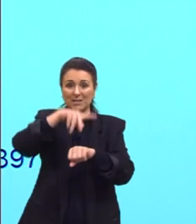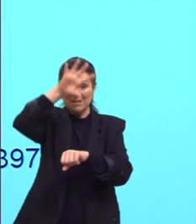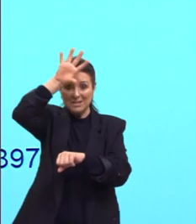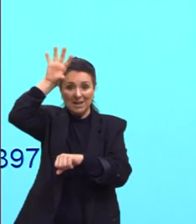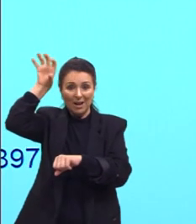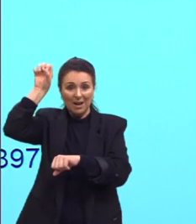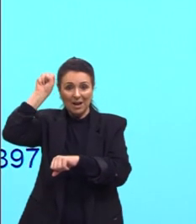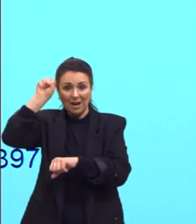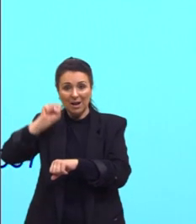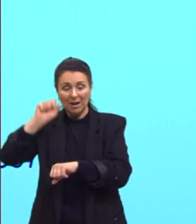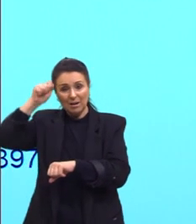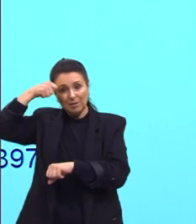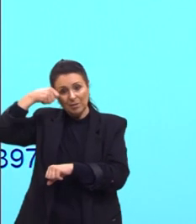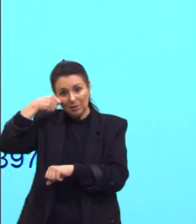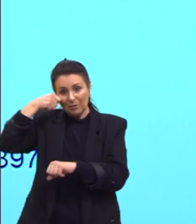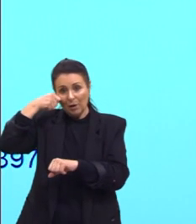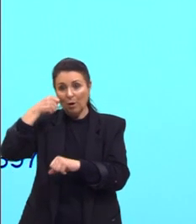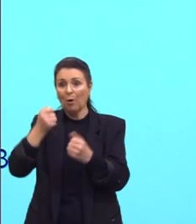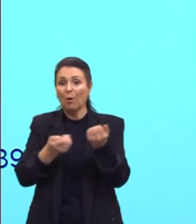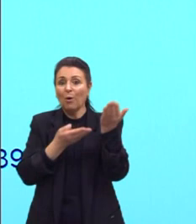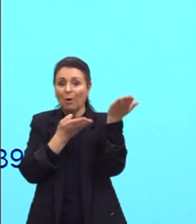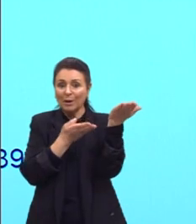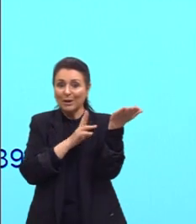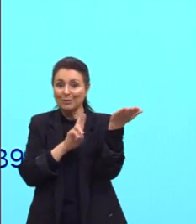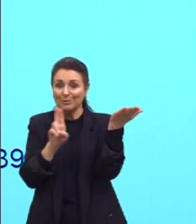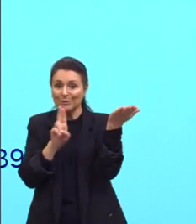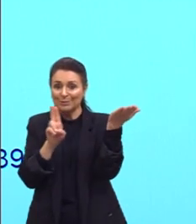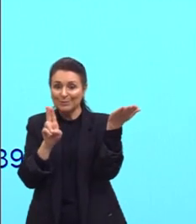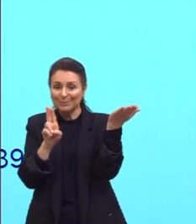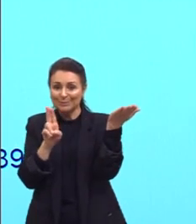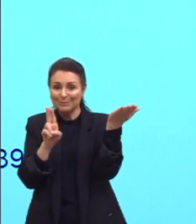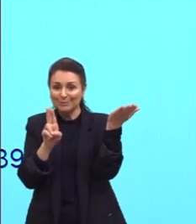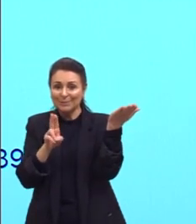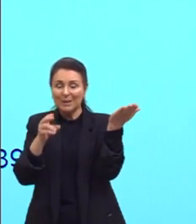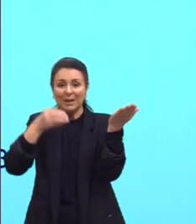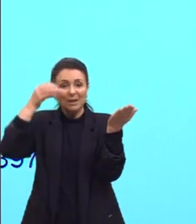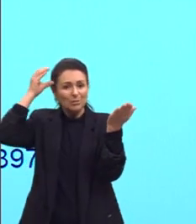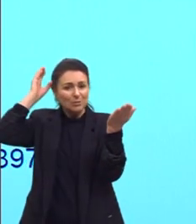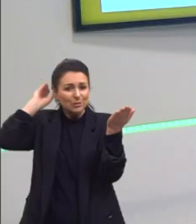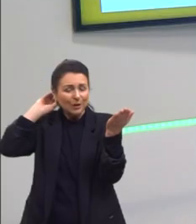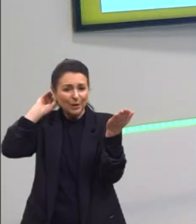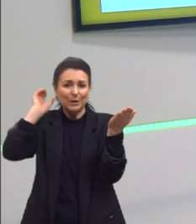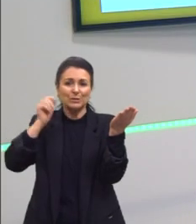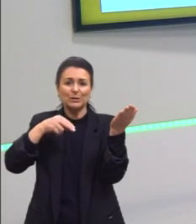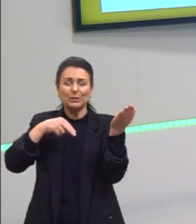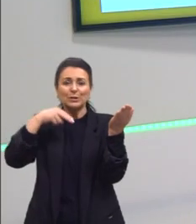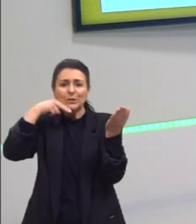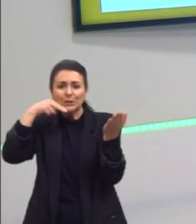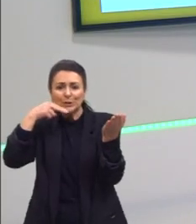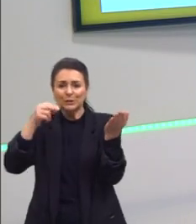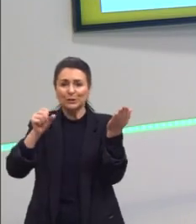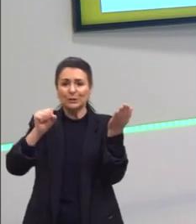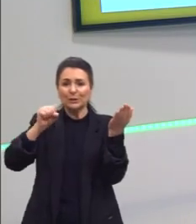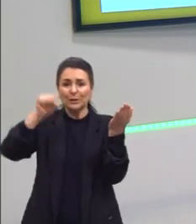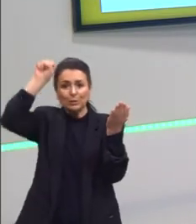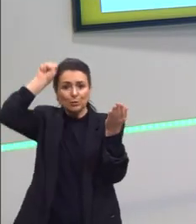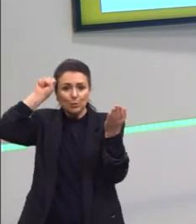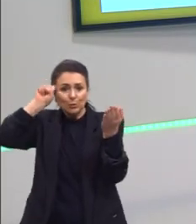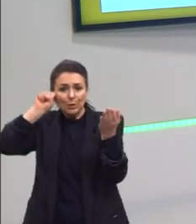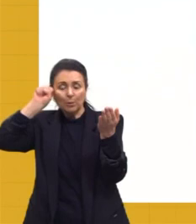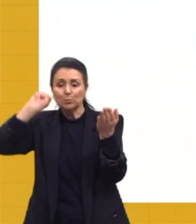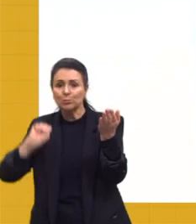né burundi Sudão do Sul né Níger certo uma coisa que nos chama atenção